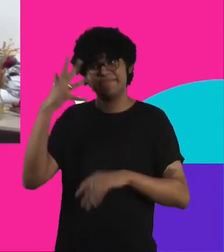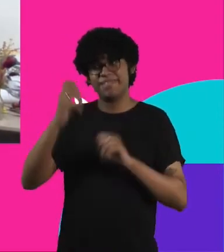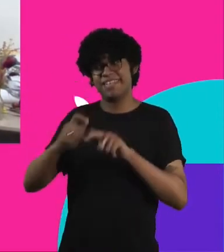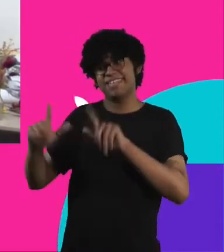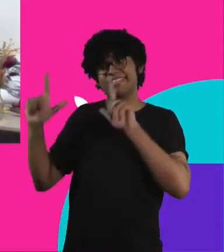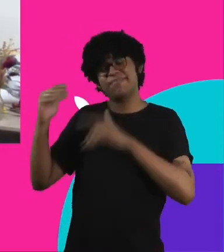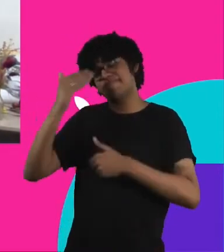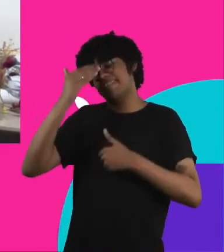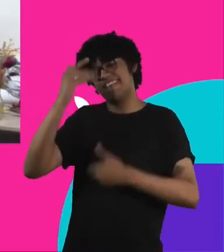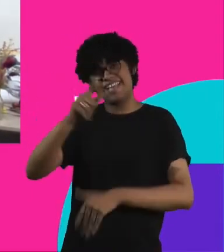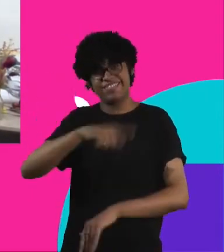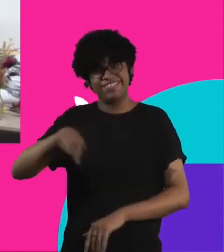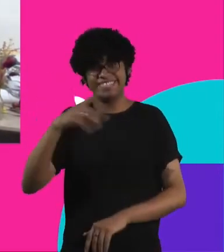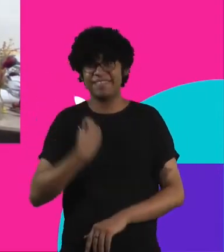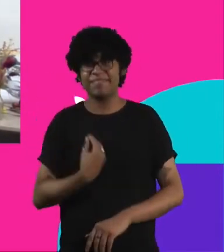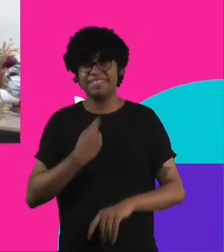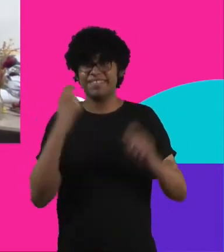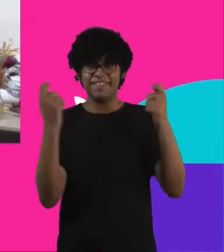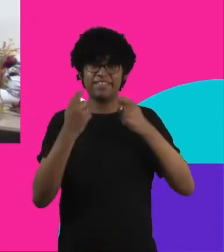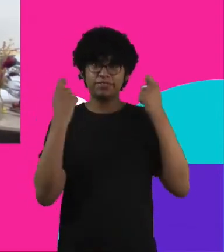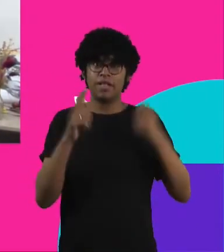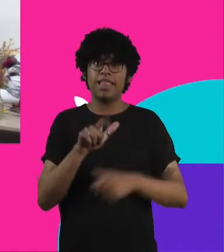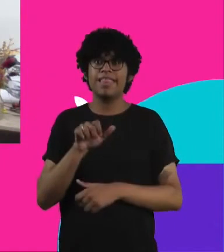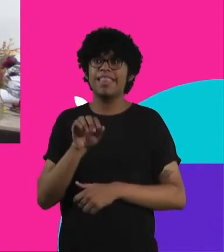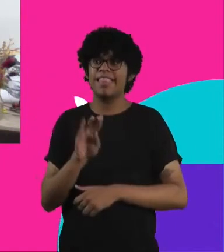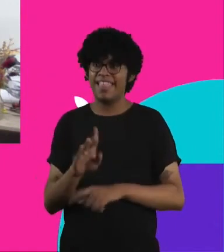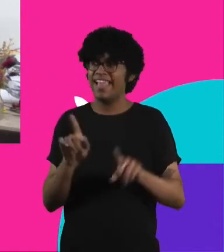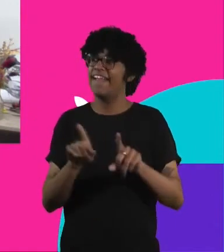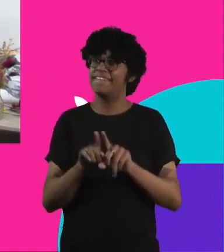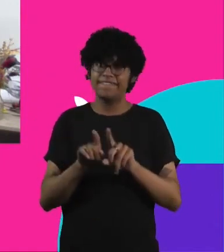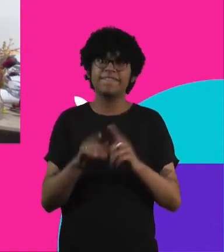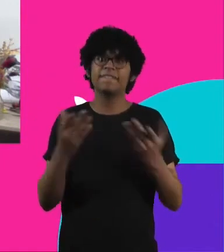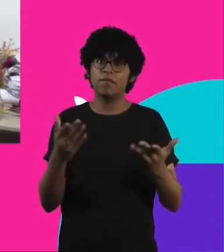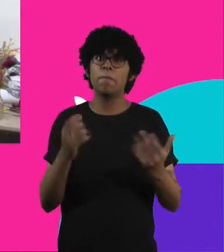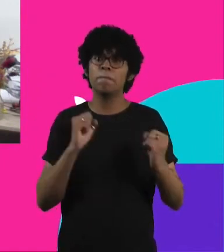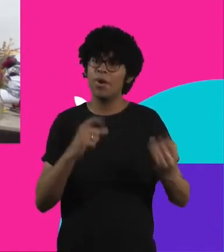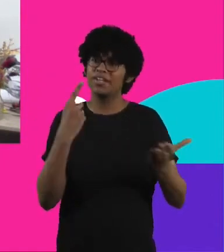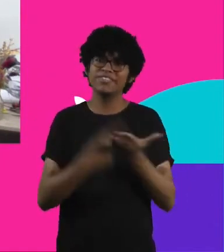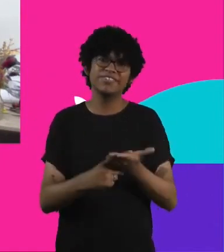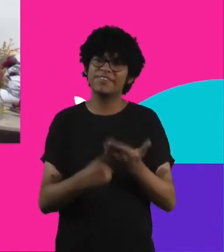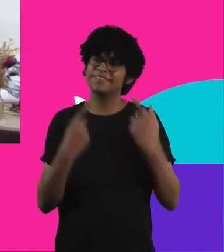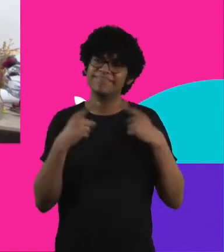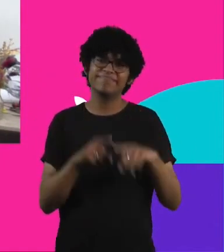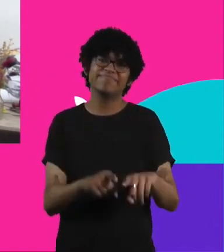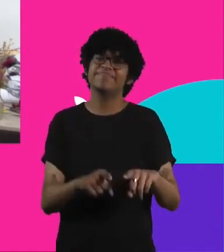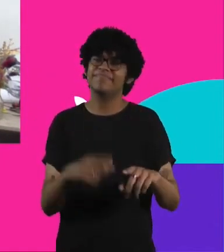demais a presença de vocês aqui no festival, no laboratório também, e dizer para vocês que contem com a gente, né? Estamos sempre juntos,